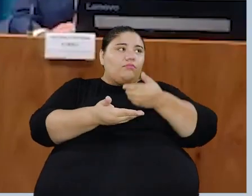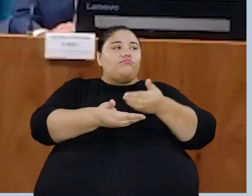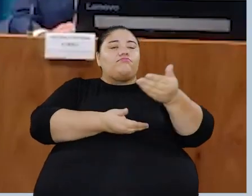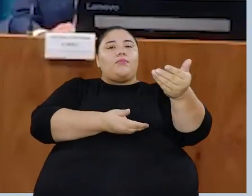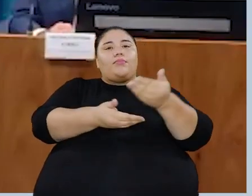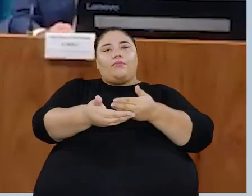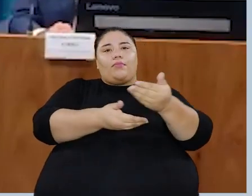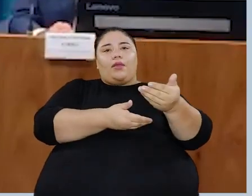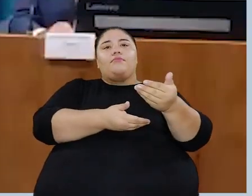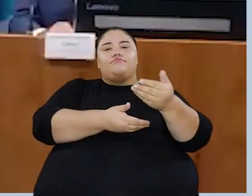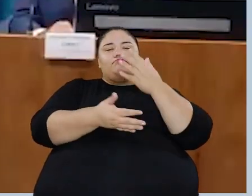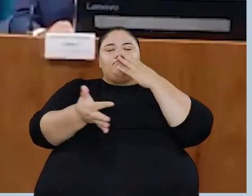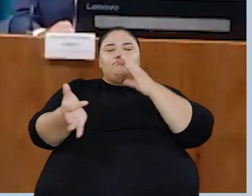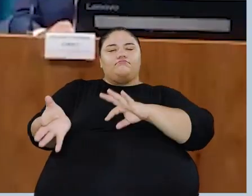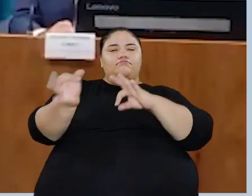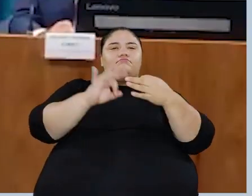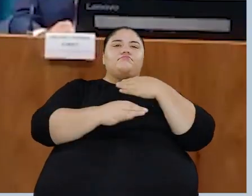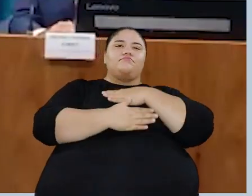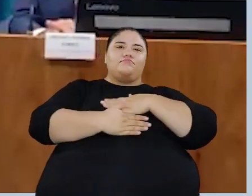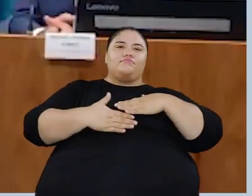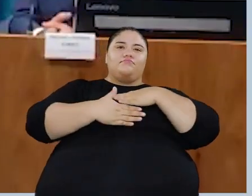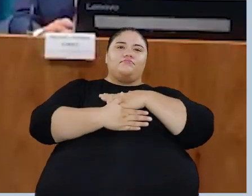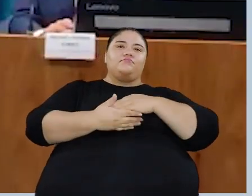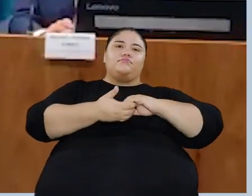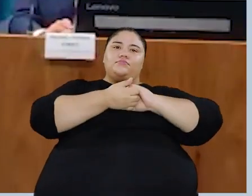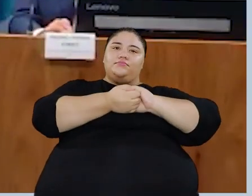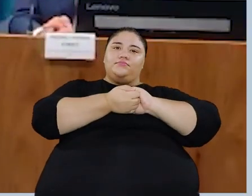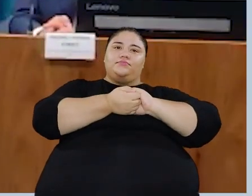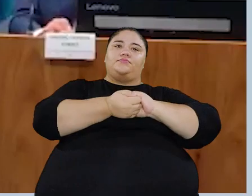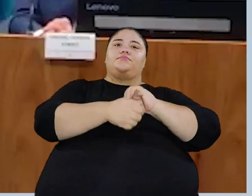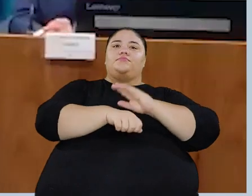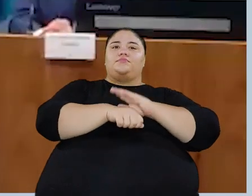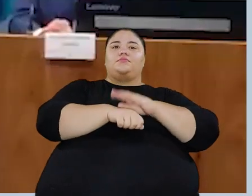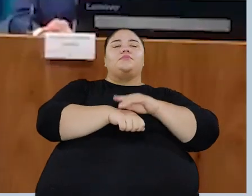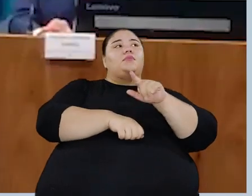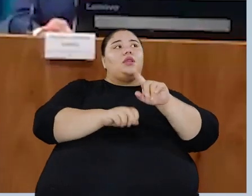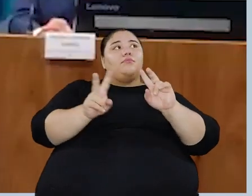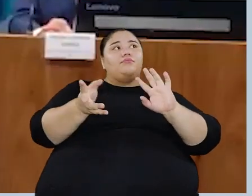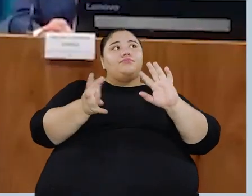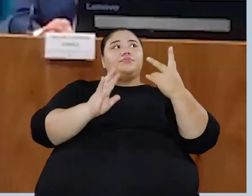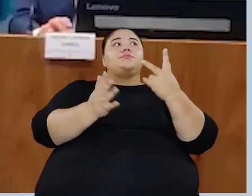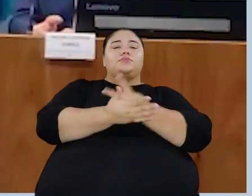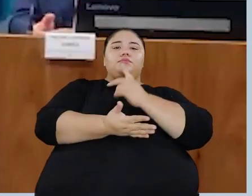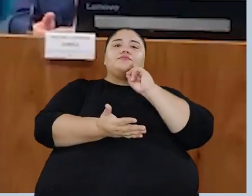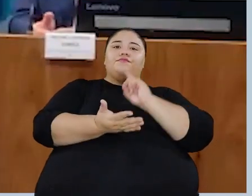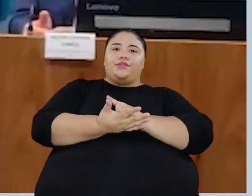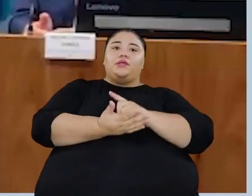aprendizado muito grande ouvi-lo. Foi um prazer, meus cumprimentos pela fala. De fato, é uma questão